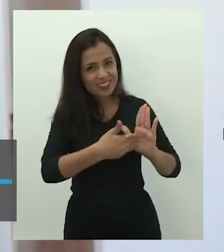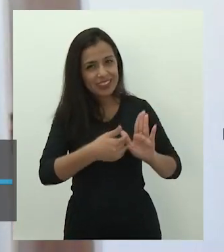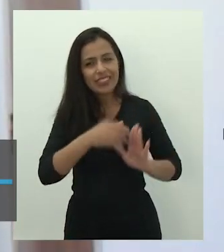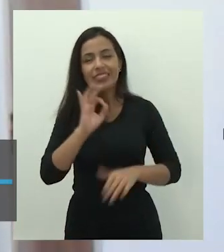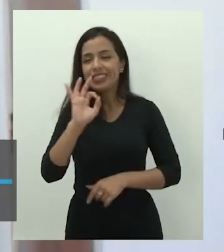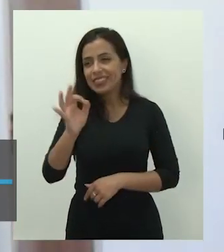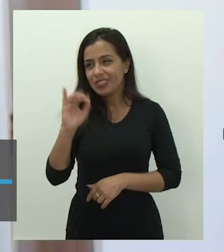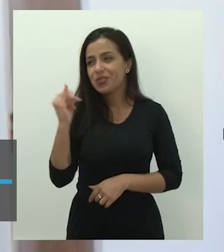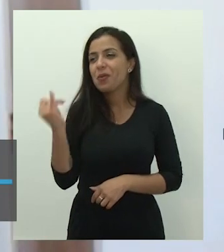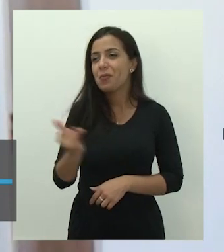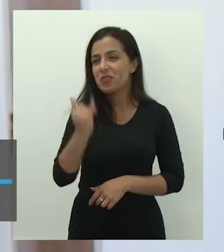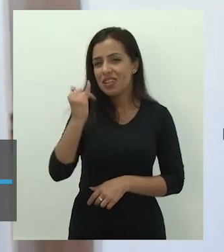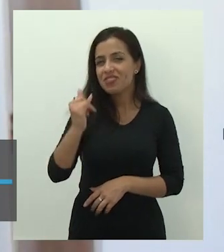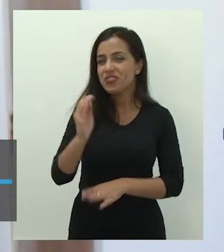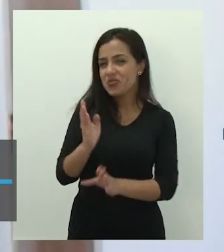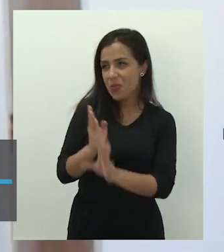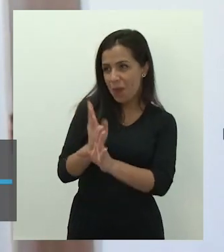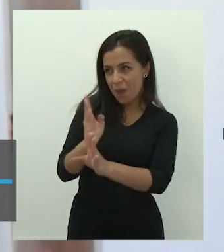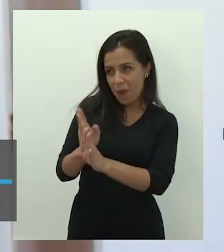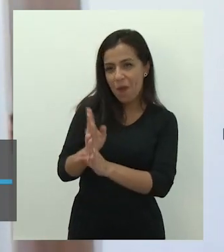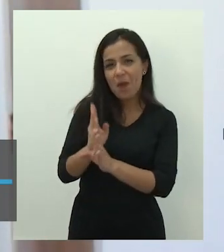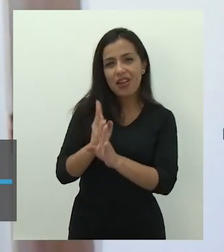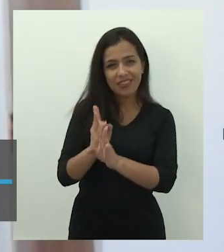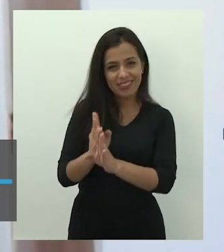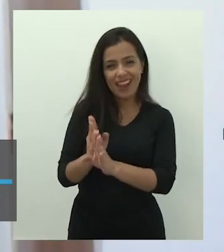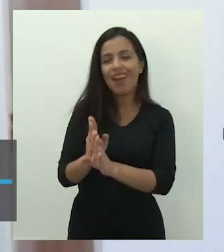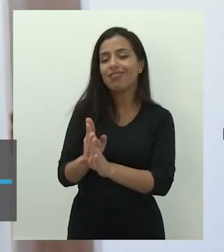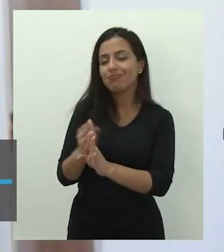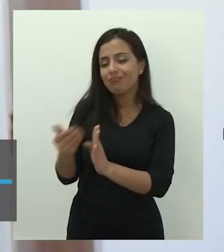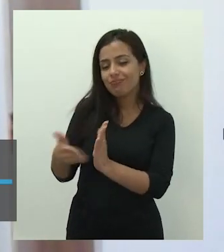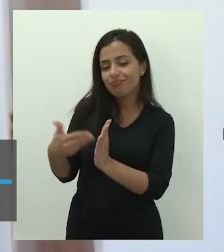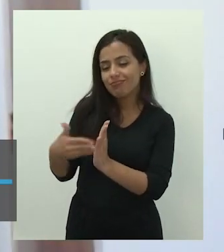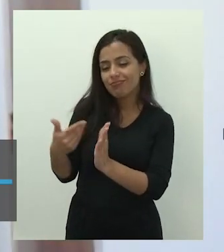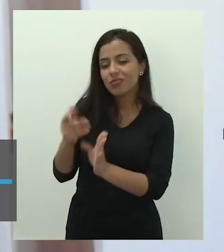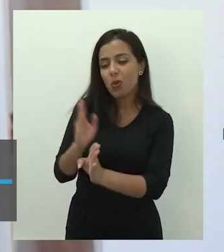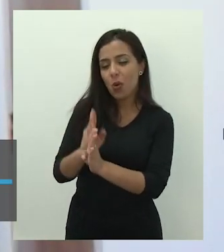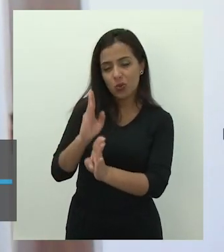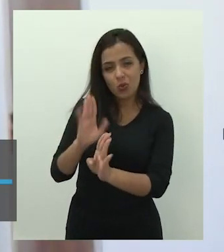encontraram a sequência, o importante é encontrar a atividade.